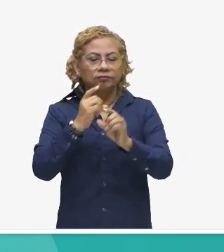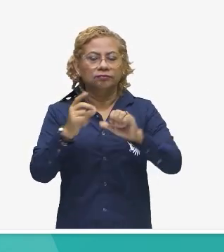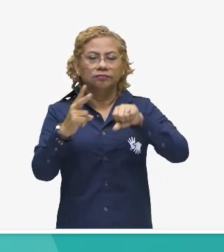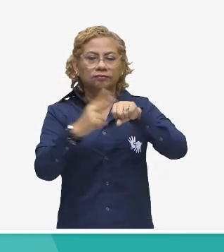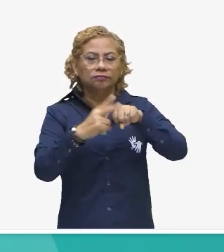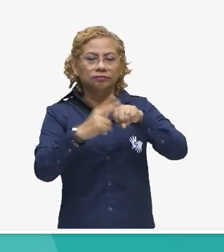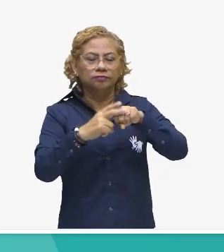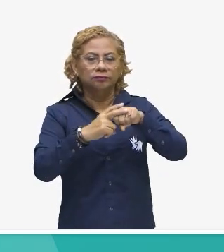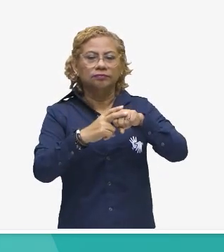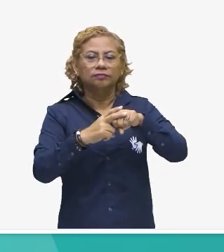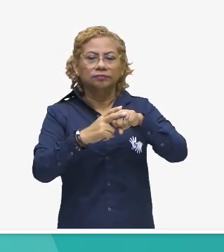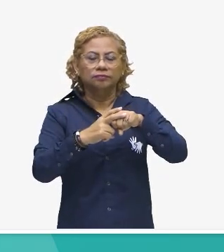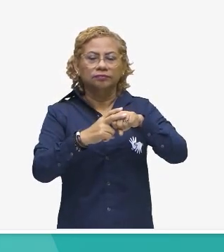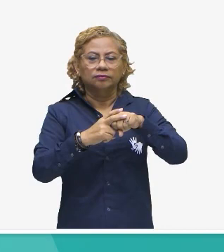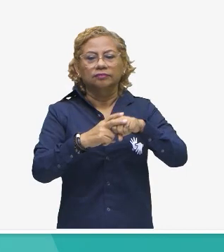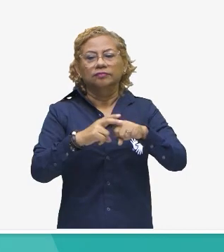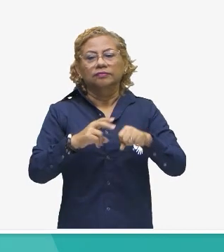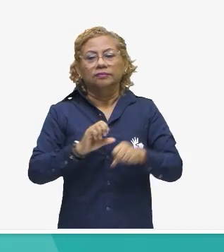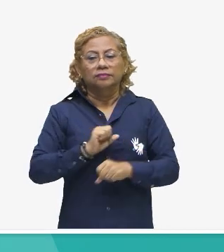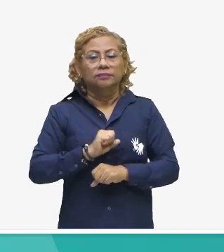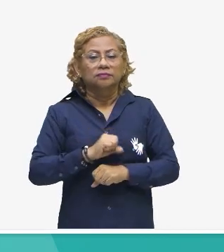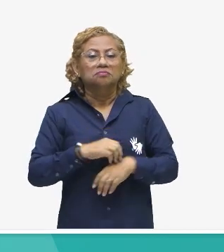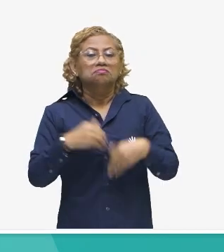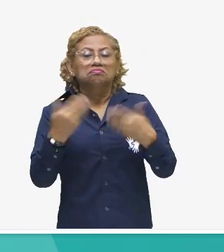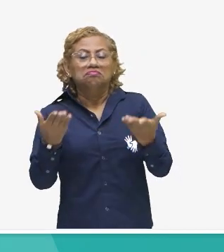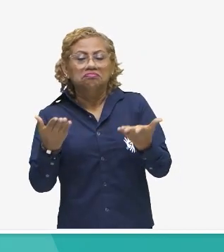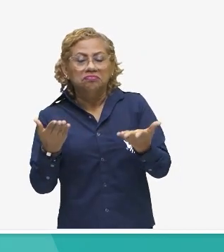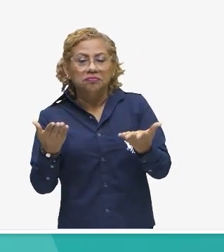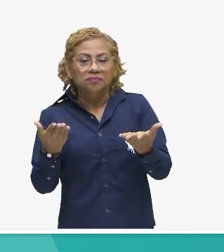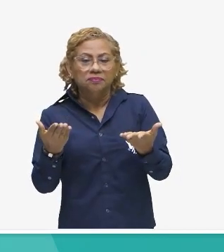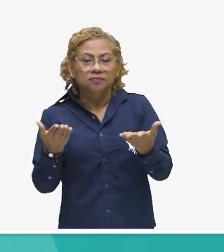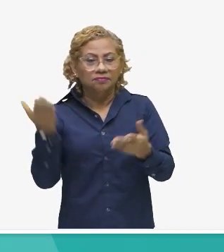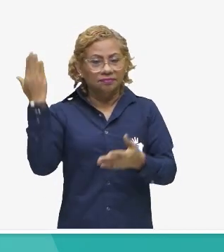eles estão. Veja só.